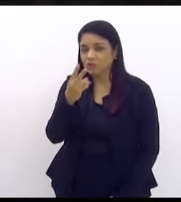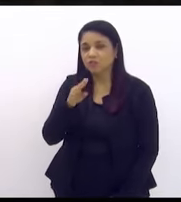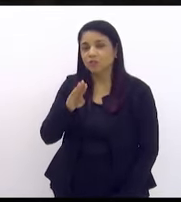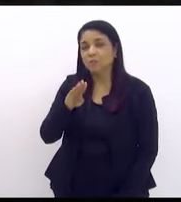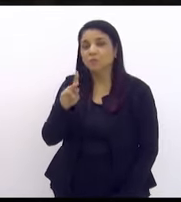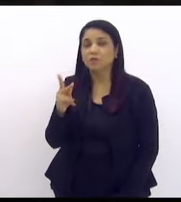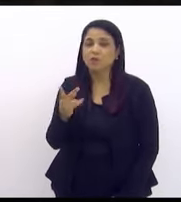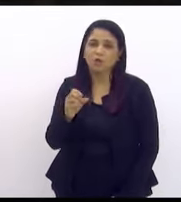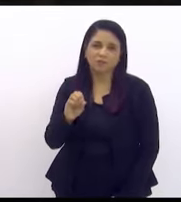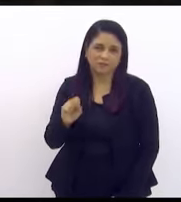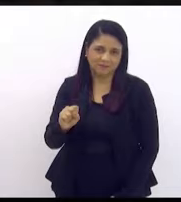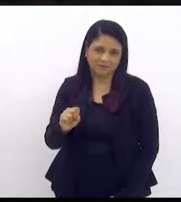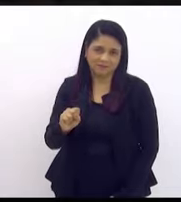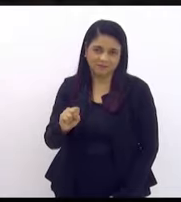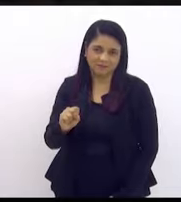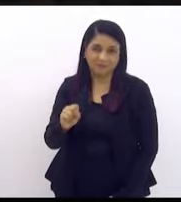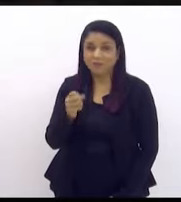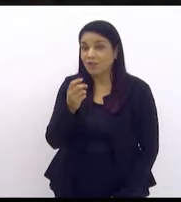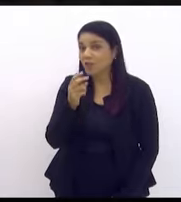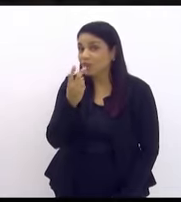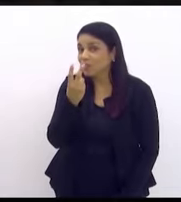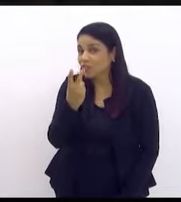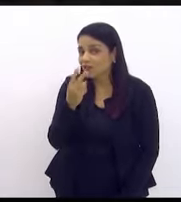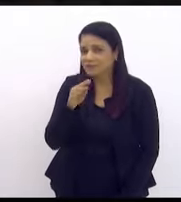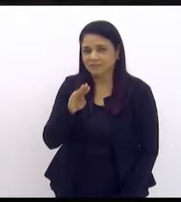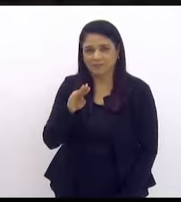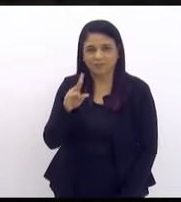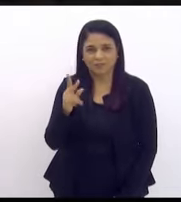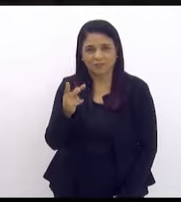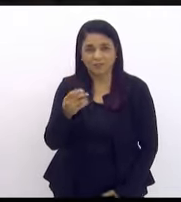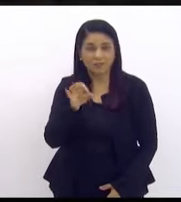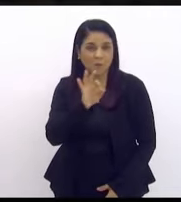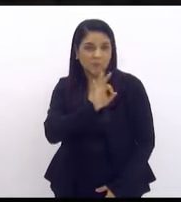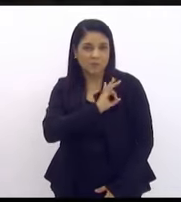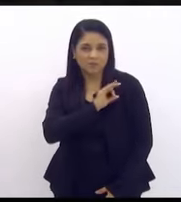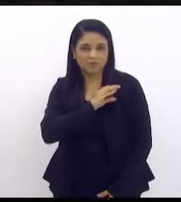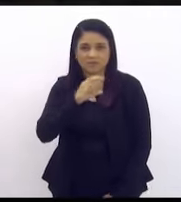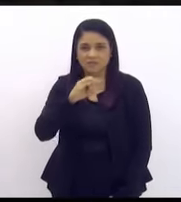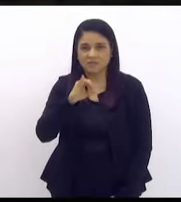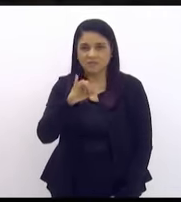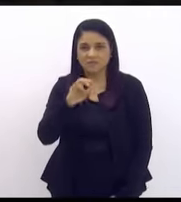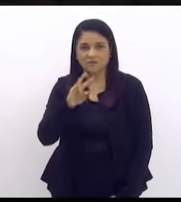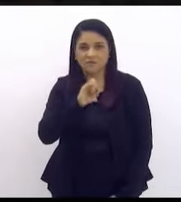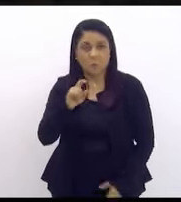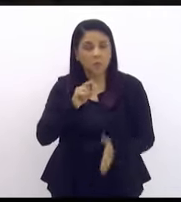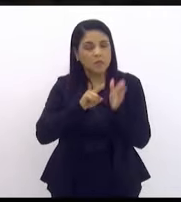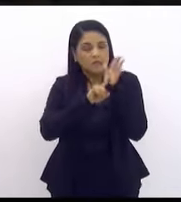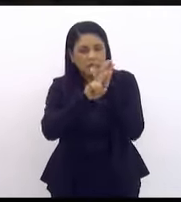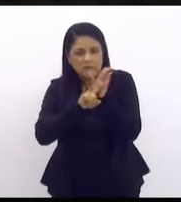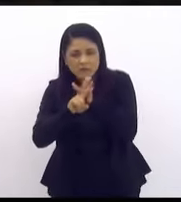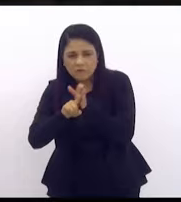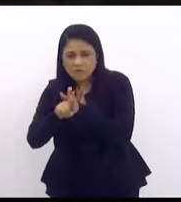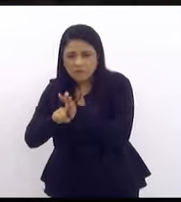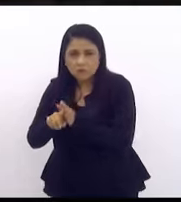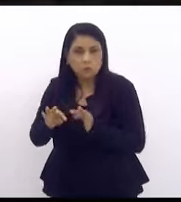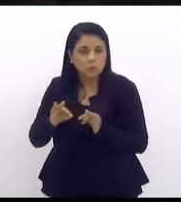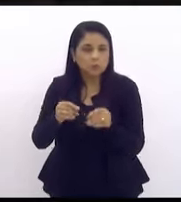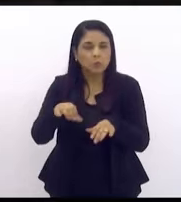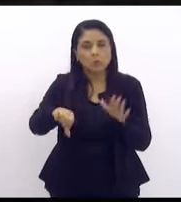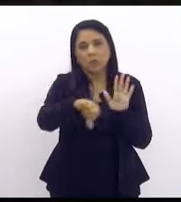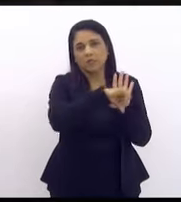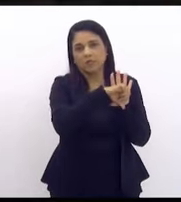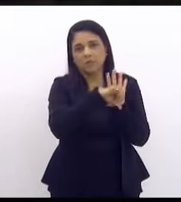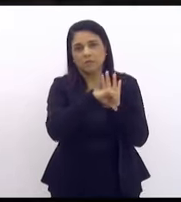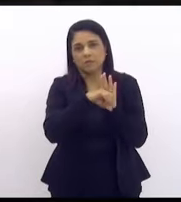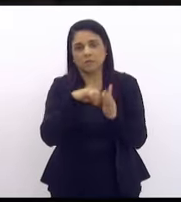2 pífios milhões. Ou seja, 2 milhões para que a Polícia Civil investigue todos os crimes do Estado do Rio de Janeiro e